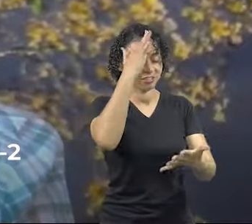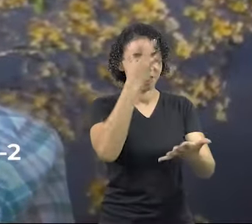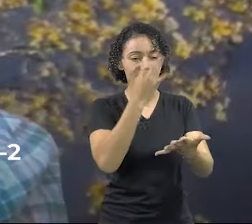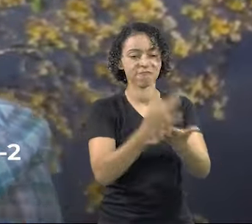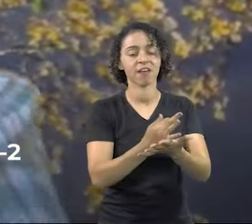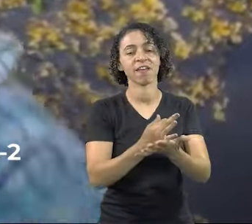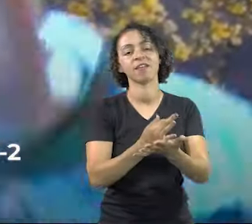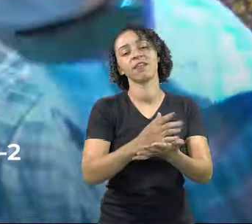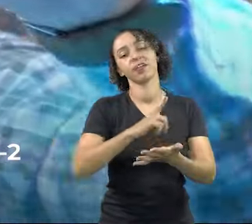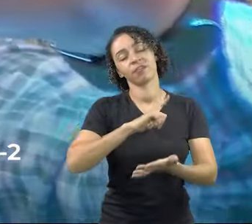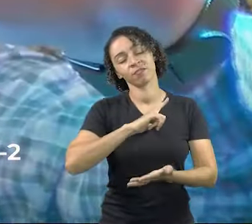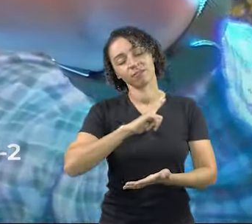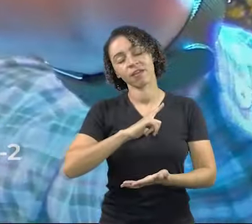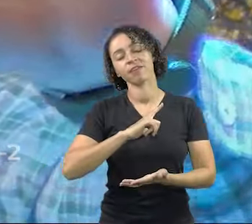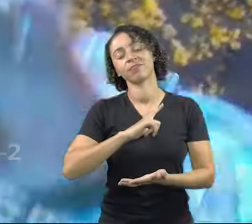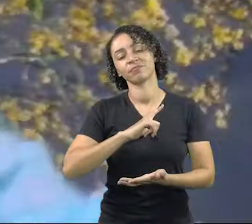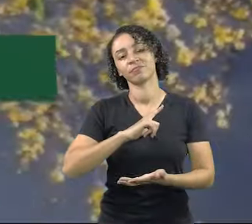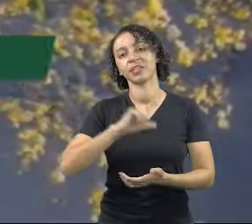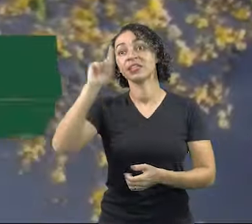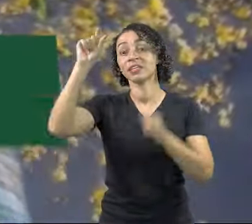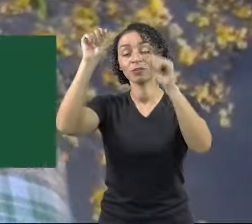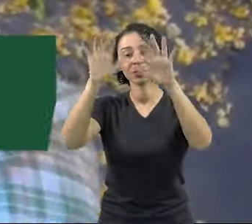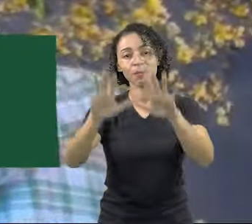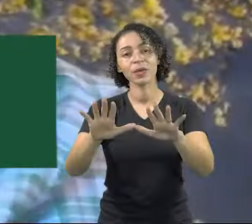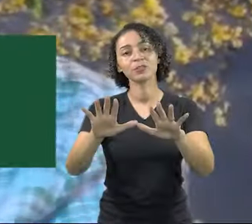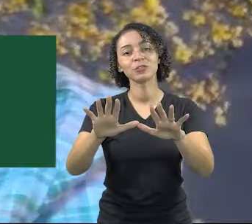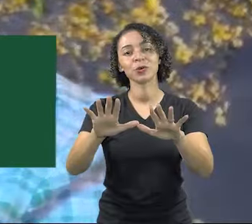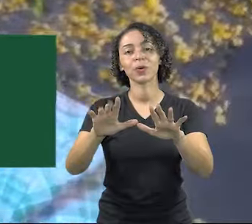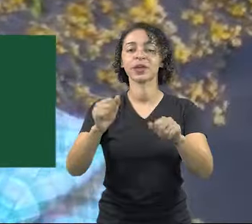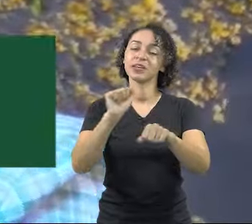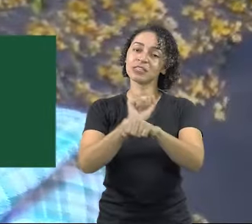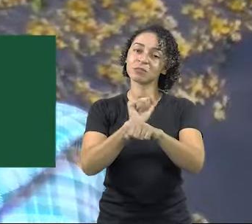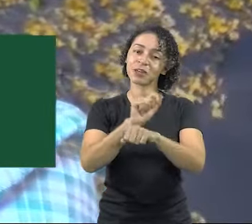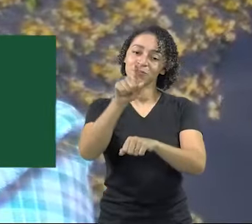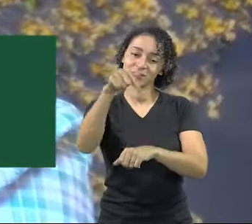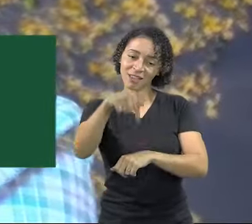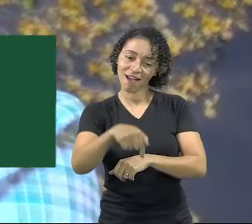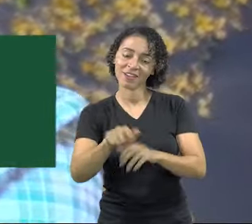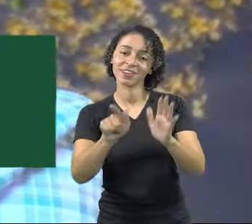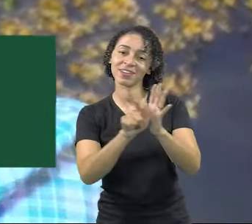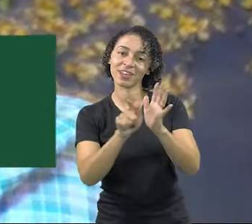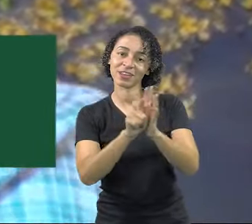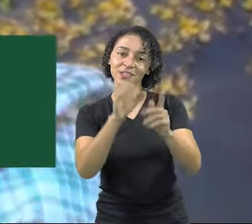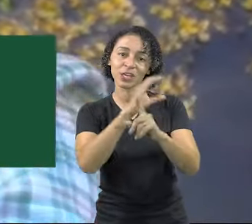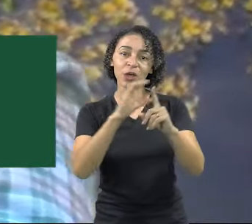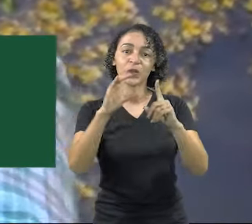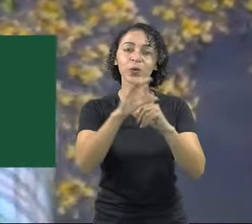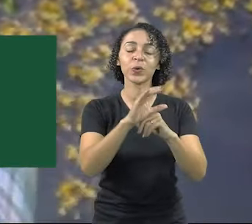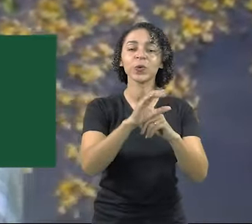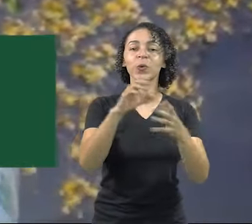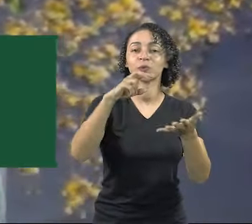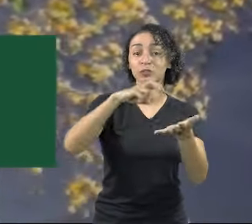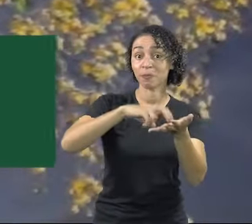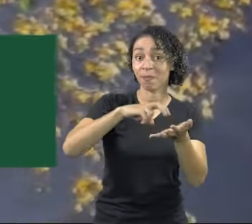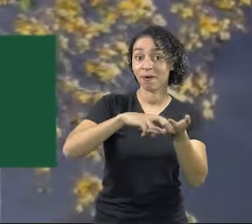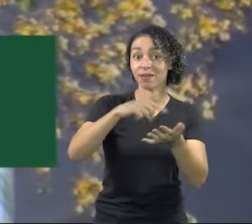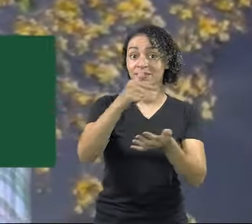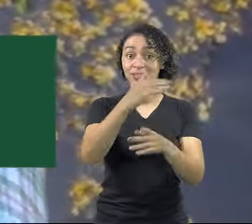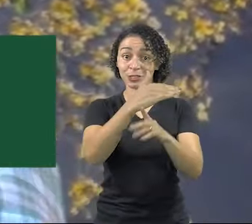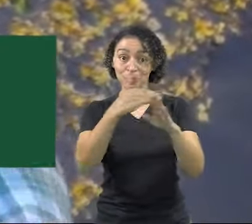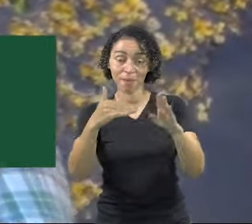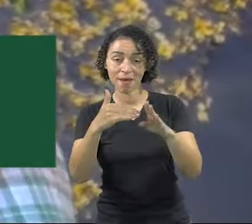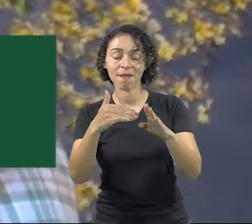a minha fé que Deus te abençoe te ilumine e te espero aqui na Getsemani no culto das 7:30 da